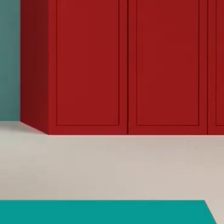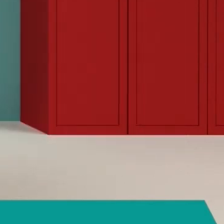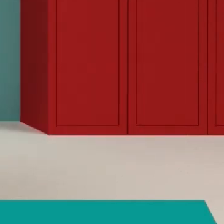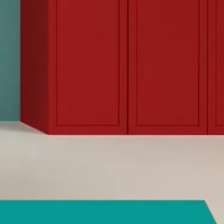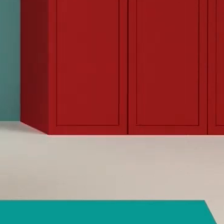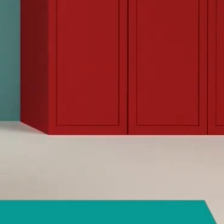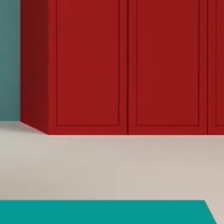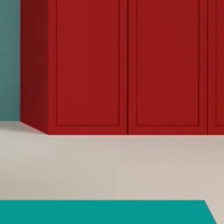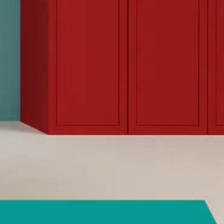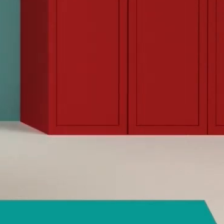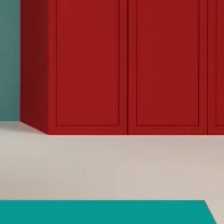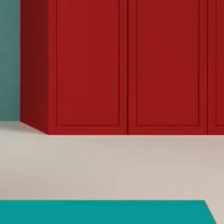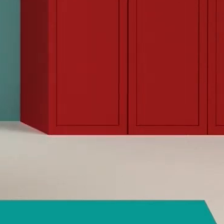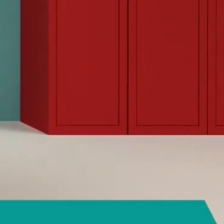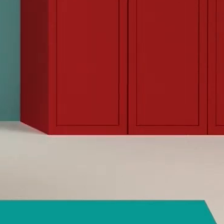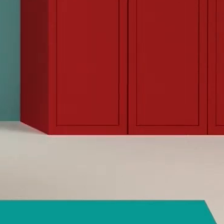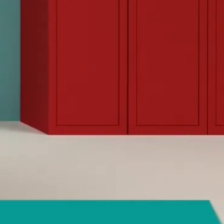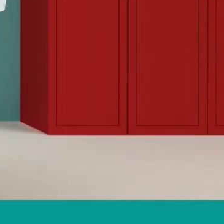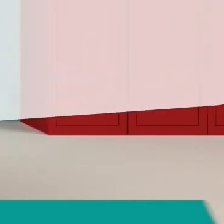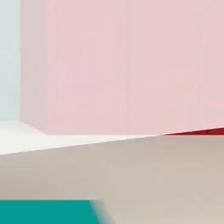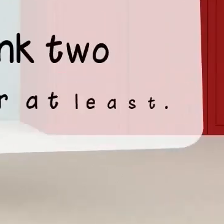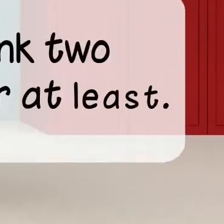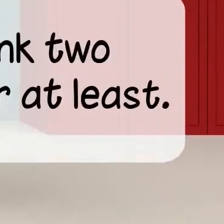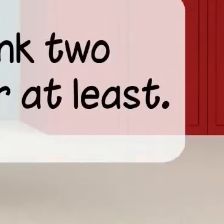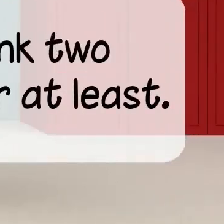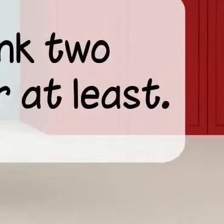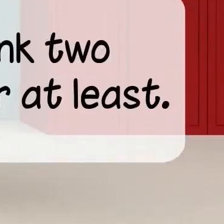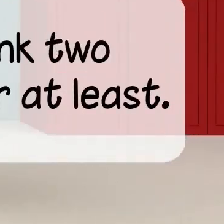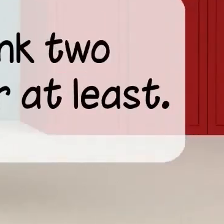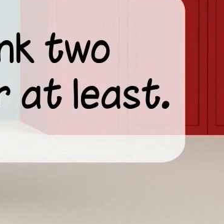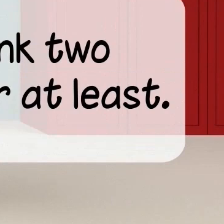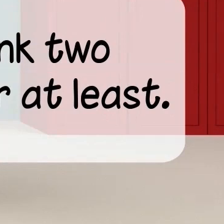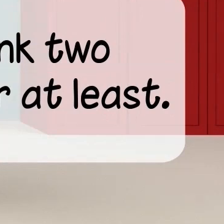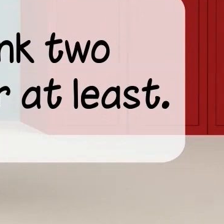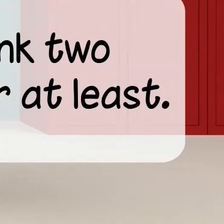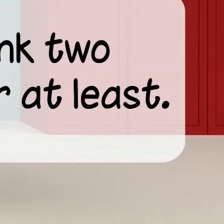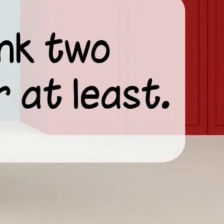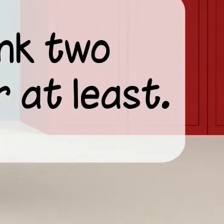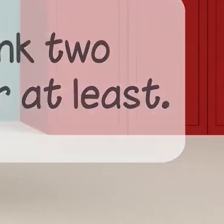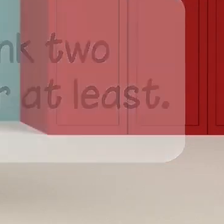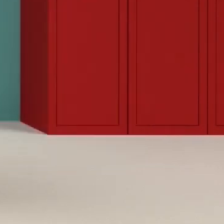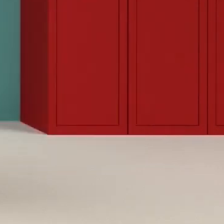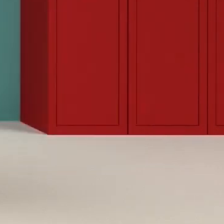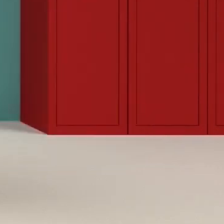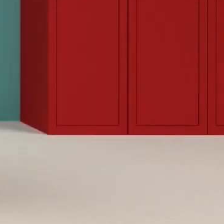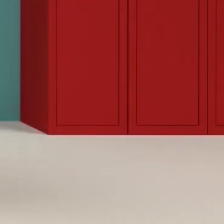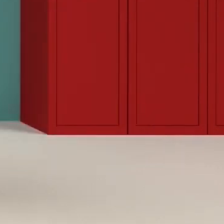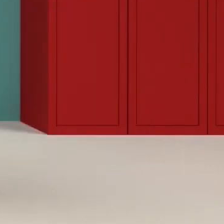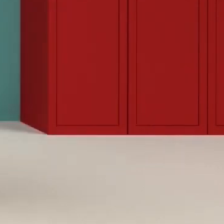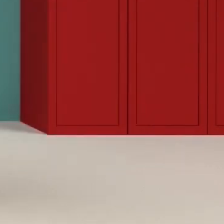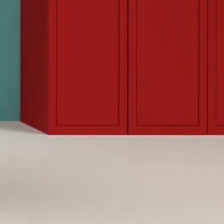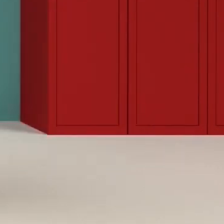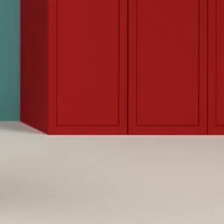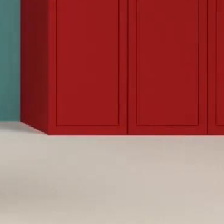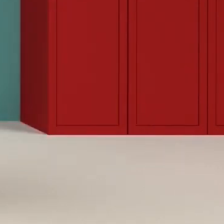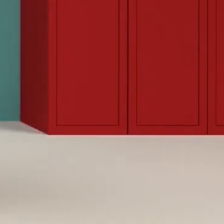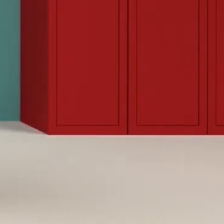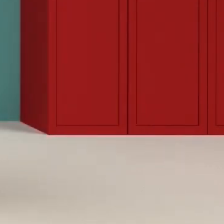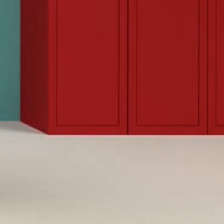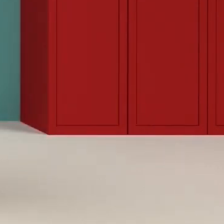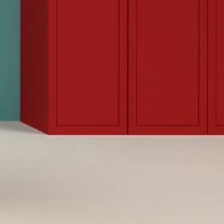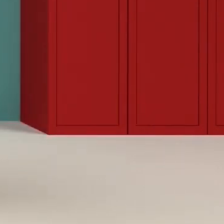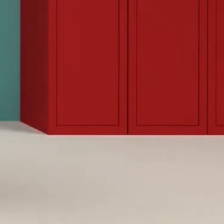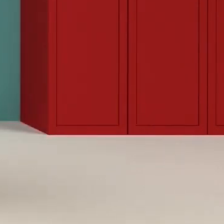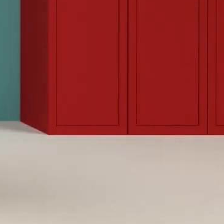Ireland. For how long? Well, I think 2 semesters at least. Great! I thought